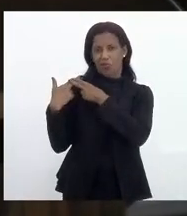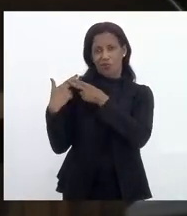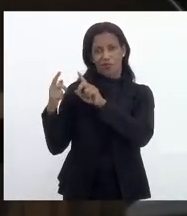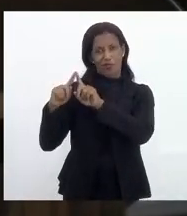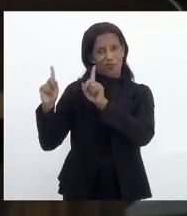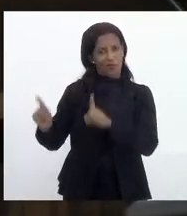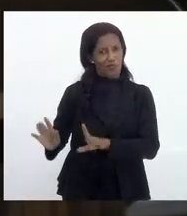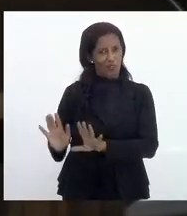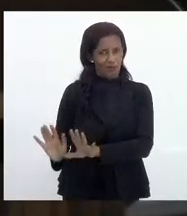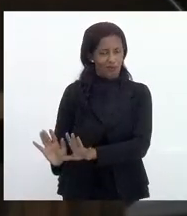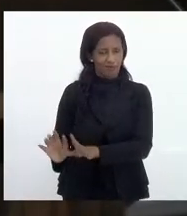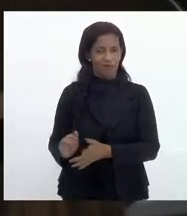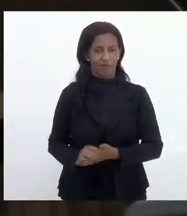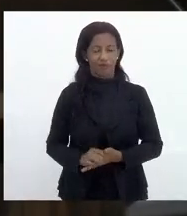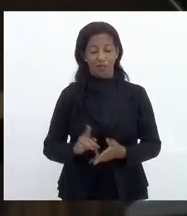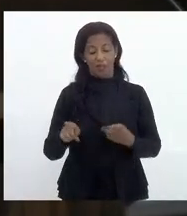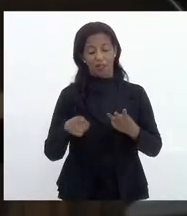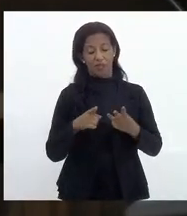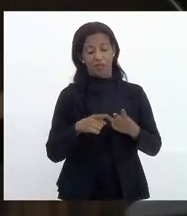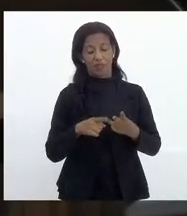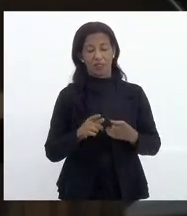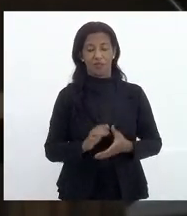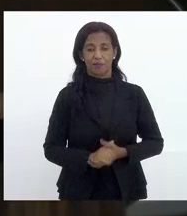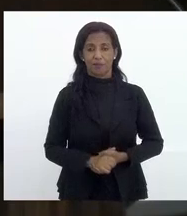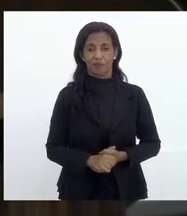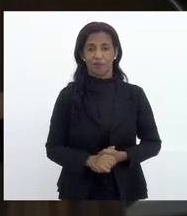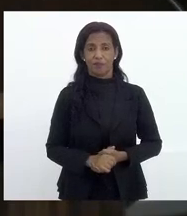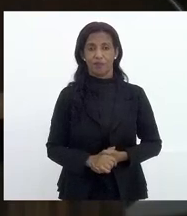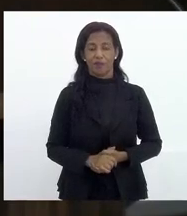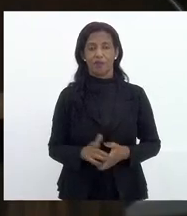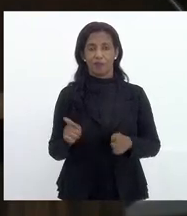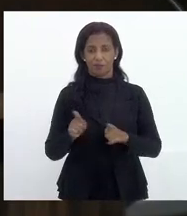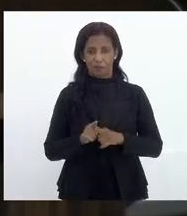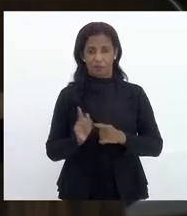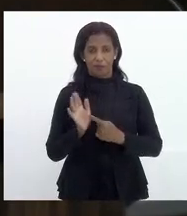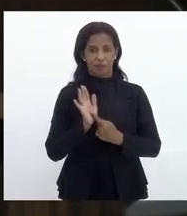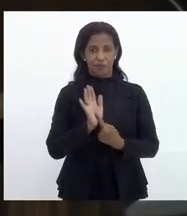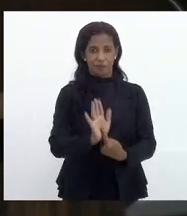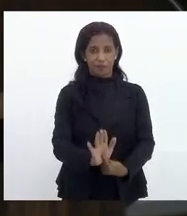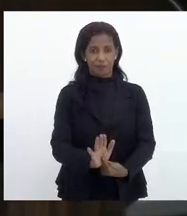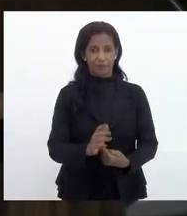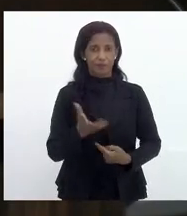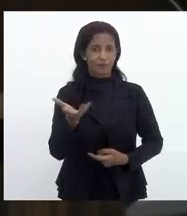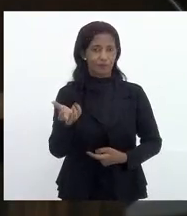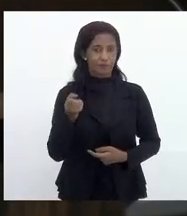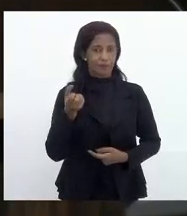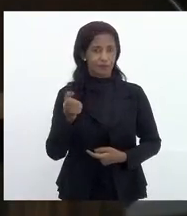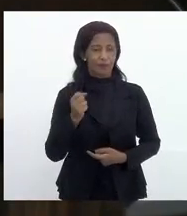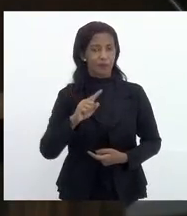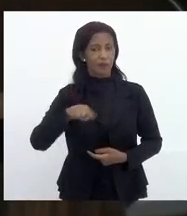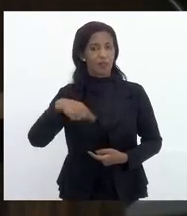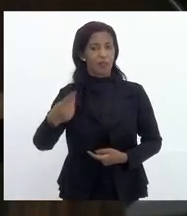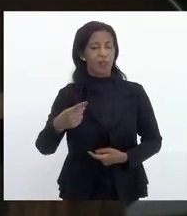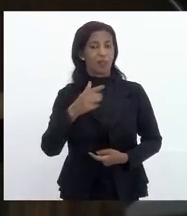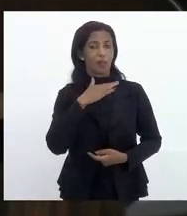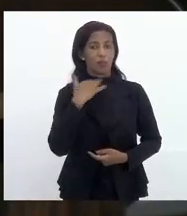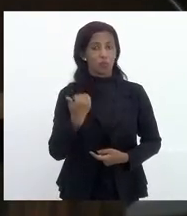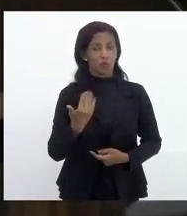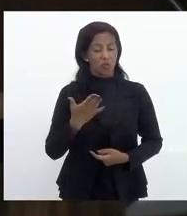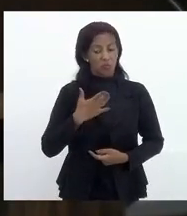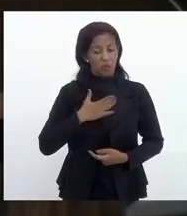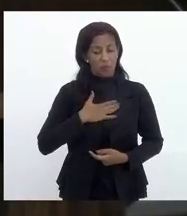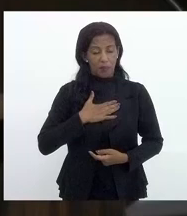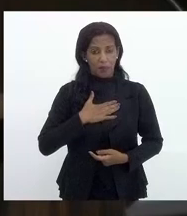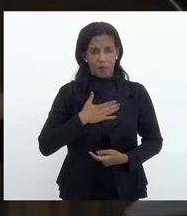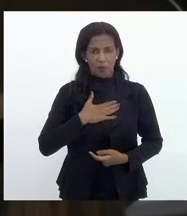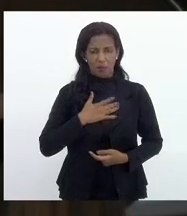servidores isso e terceira questão que eu quero trazer também é a questão da pensão pós-morte em que para